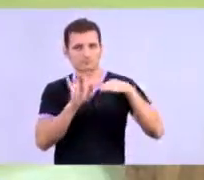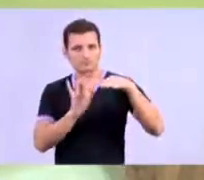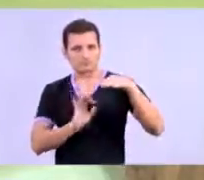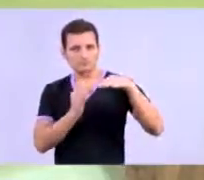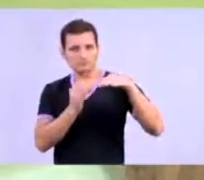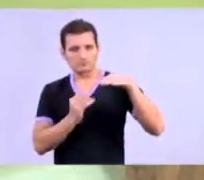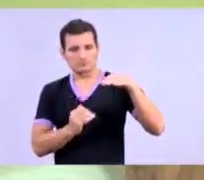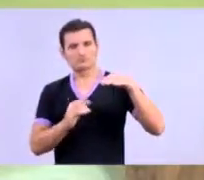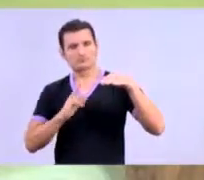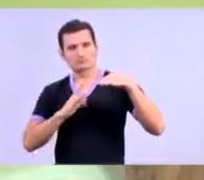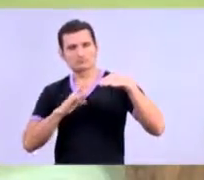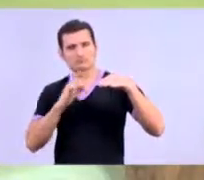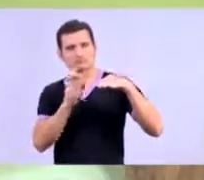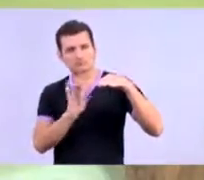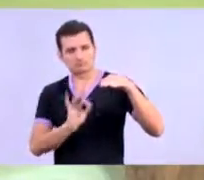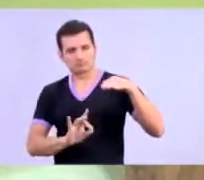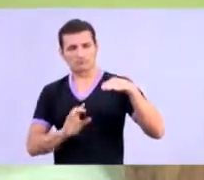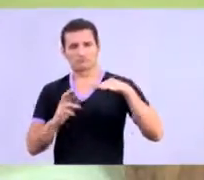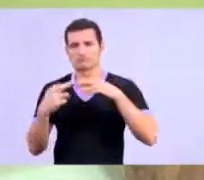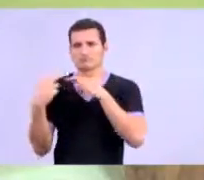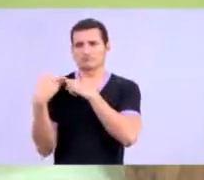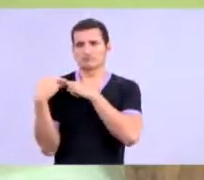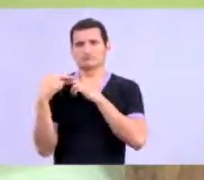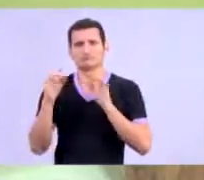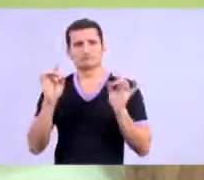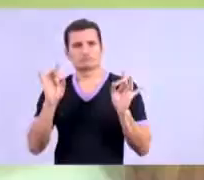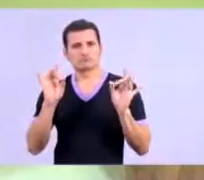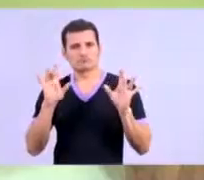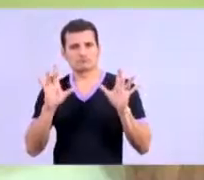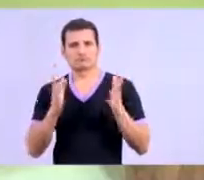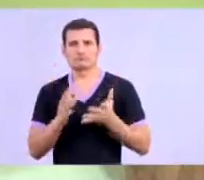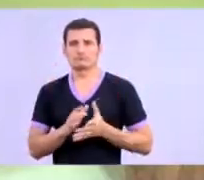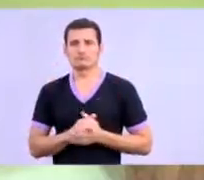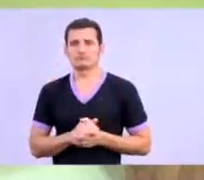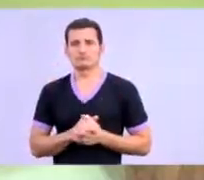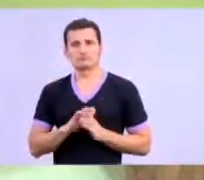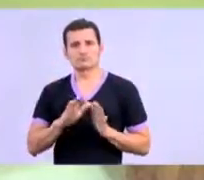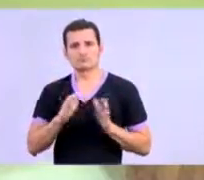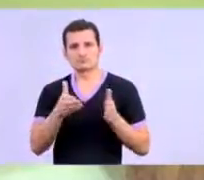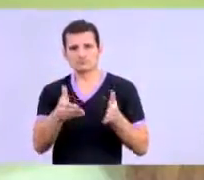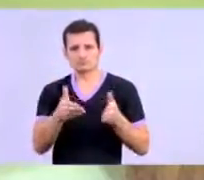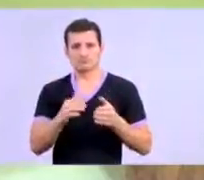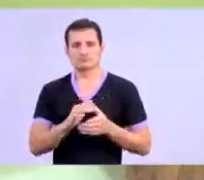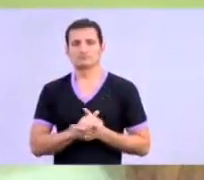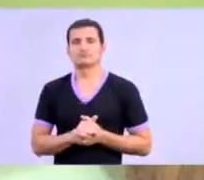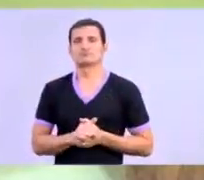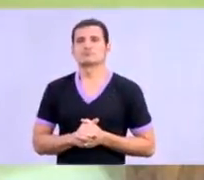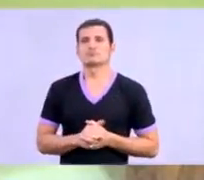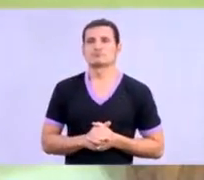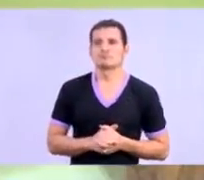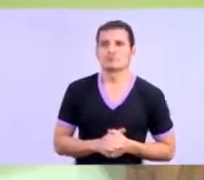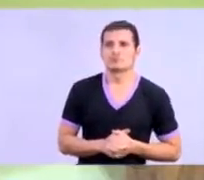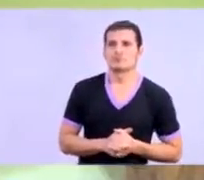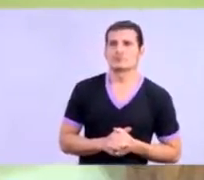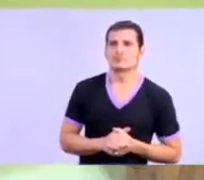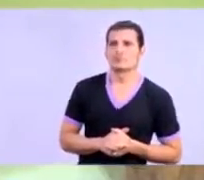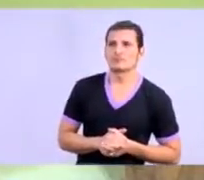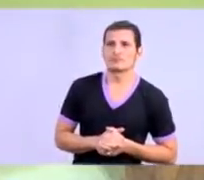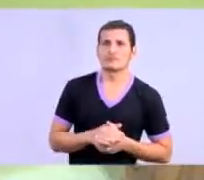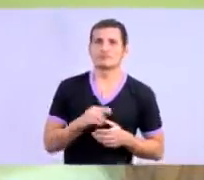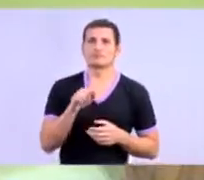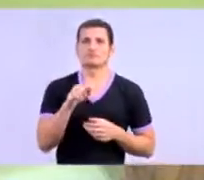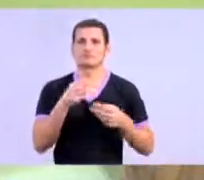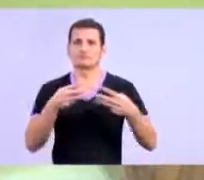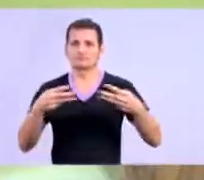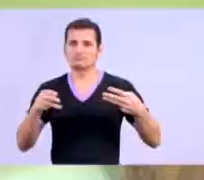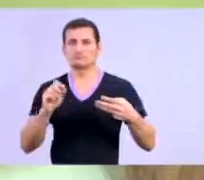uma função especial, uma função específica, e a rede é o quê? É o